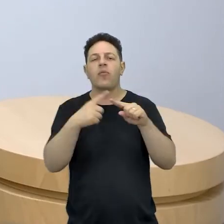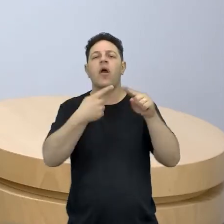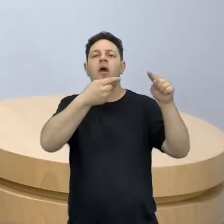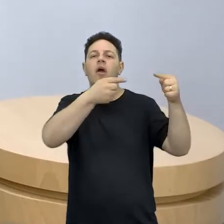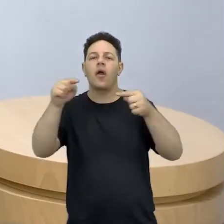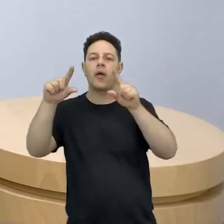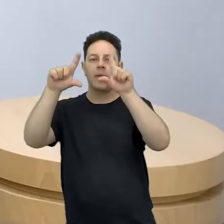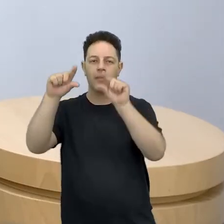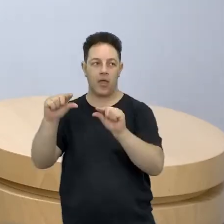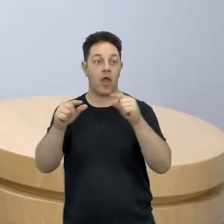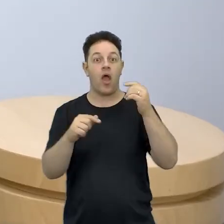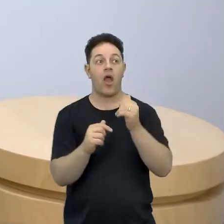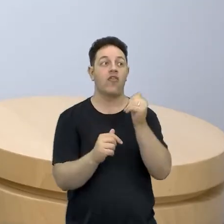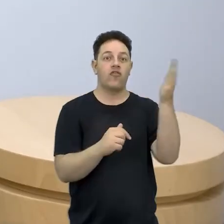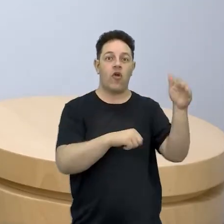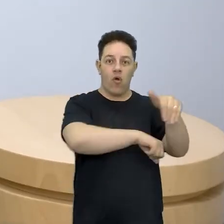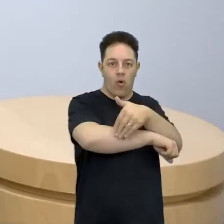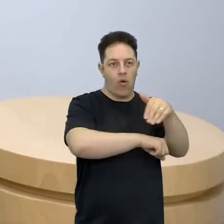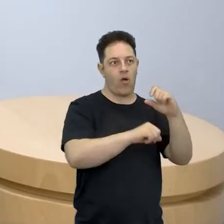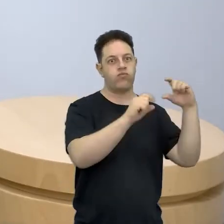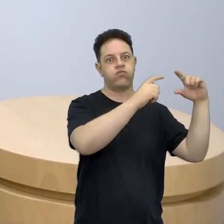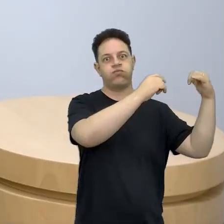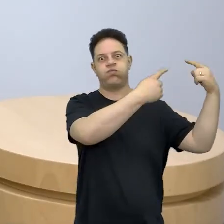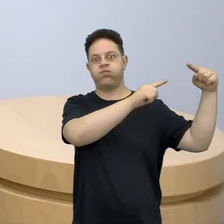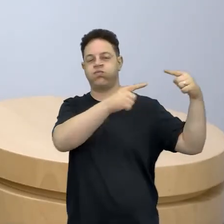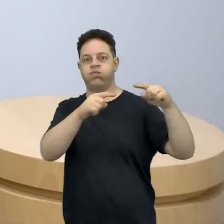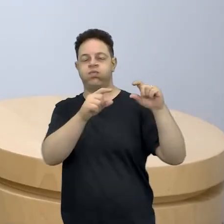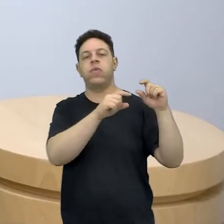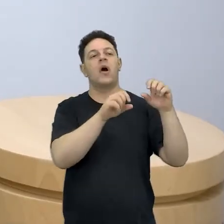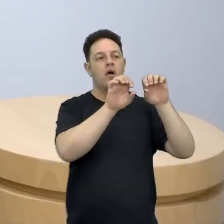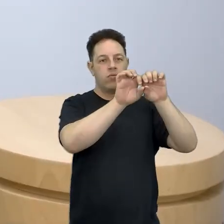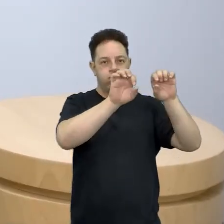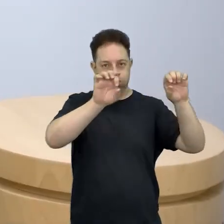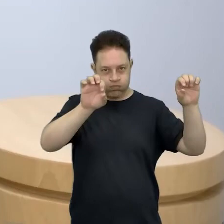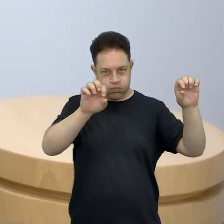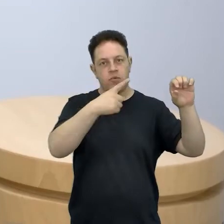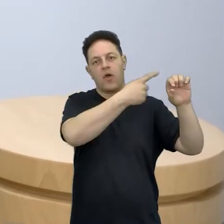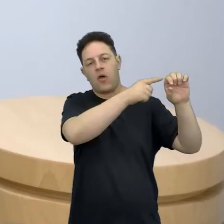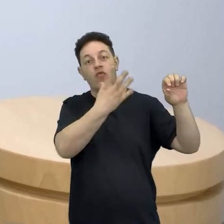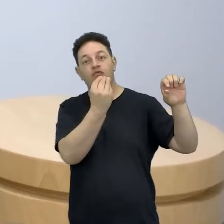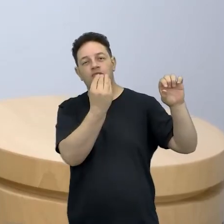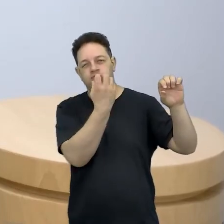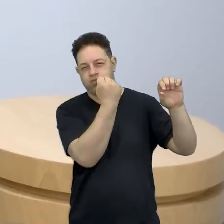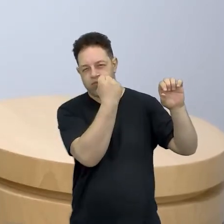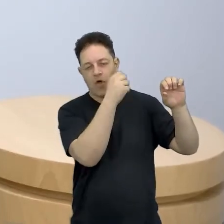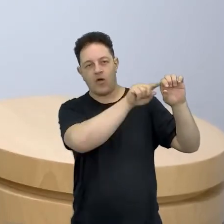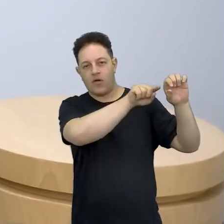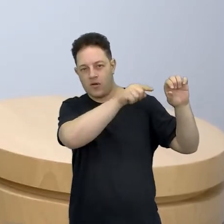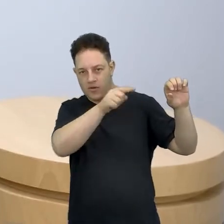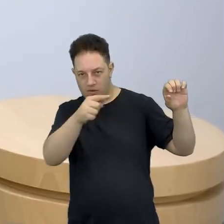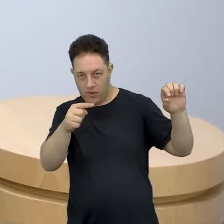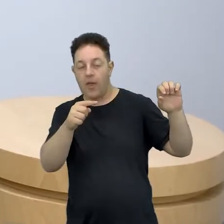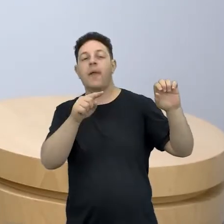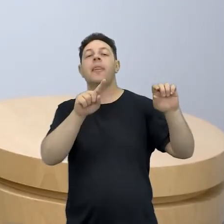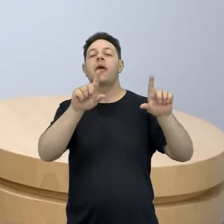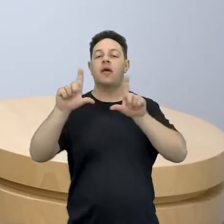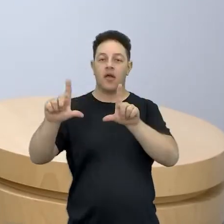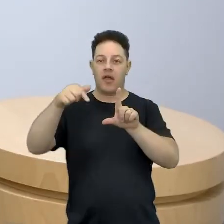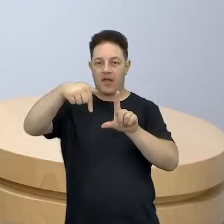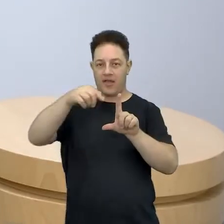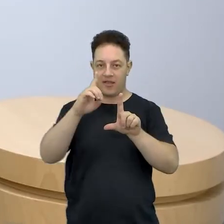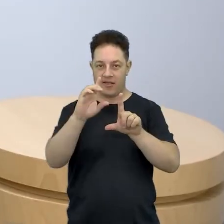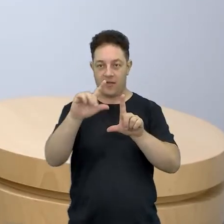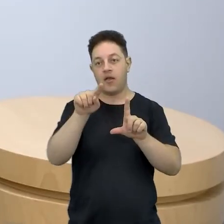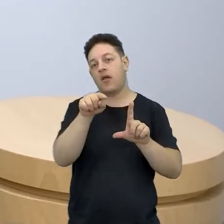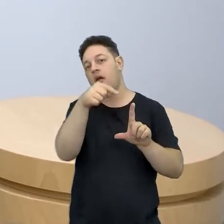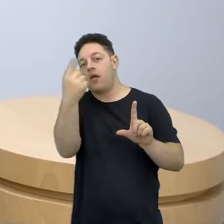ali do que a corrente toda que chega. Então, o cabo é mais grosso porque chega muita corrente, muitos elétrons, muita tensão, né, ali.